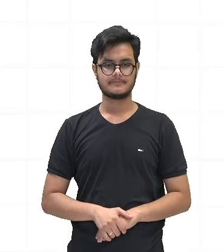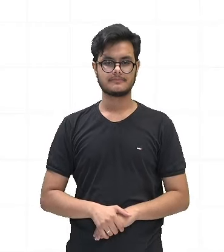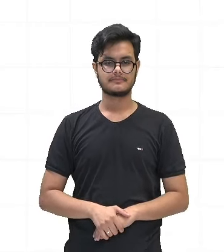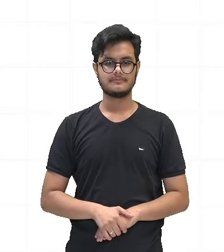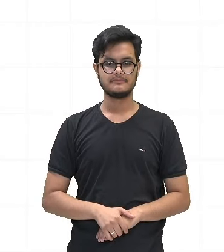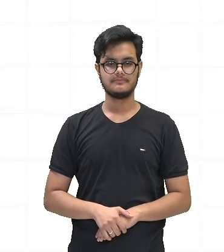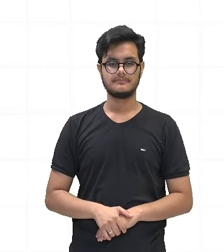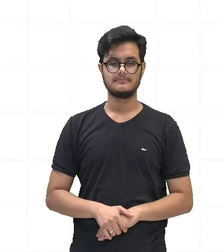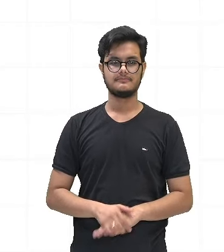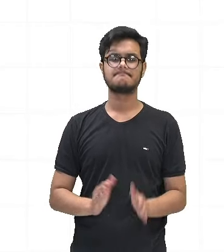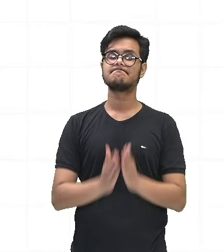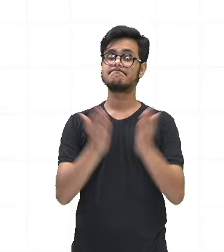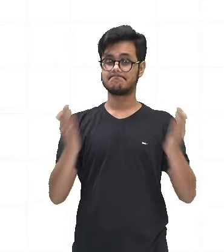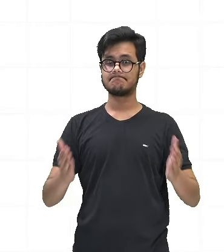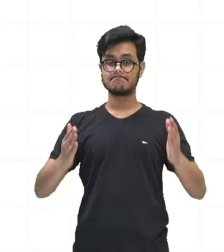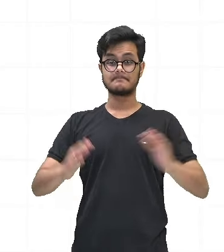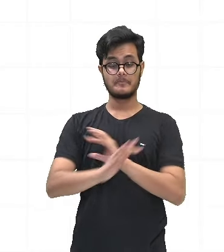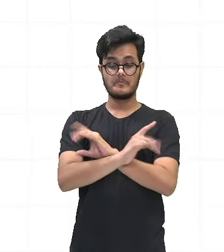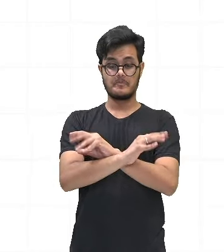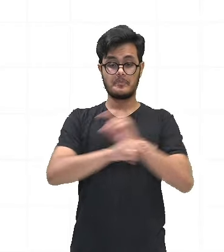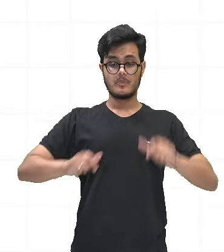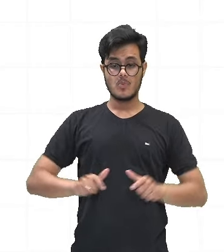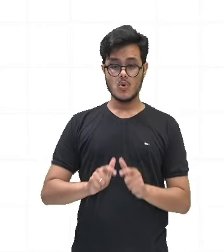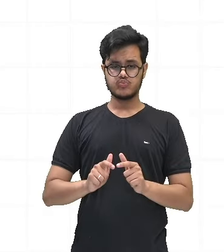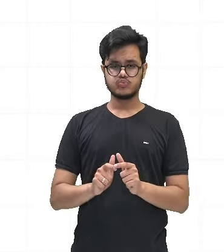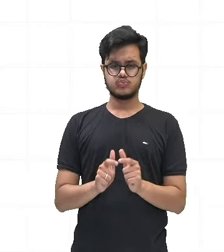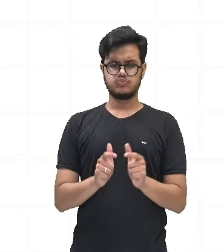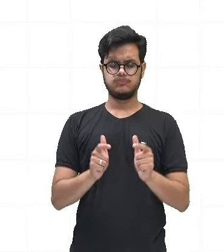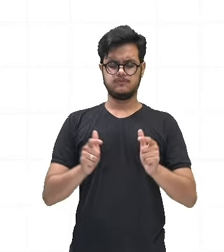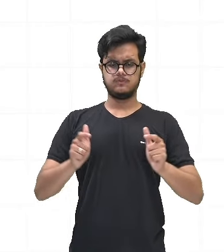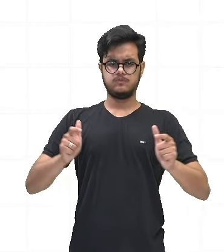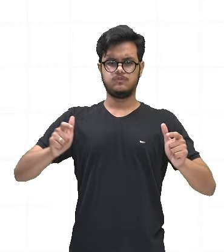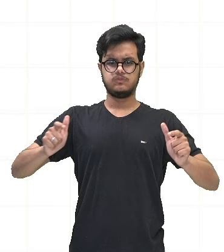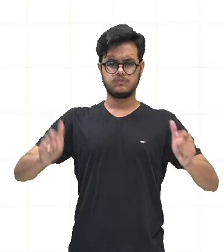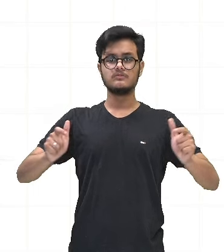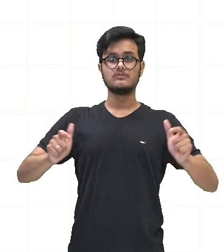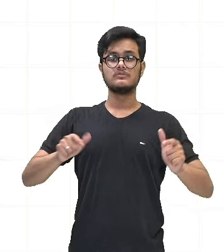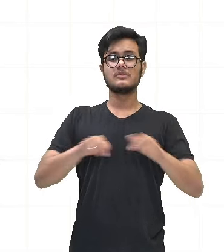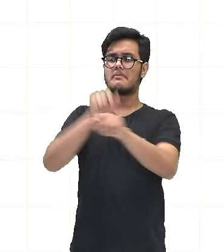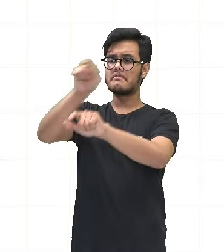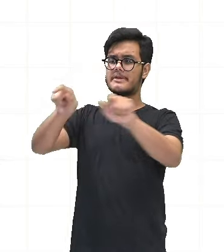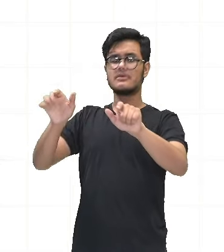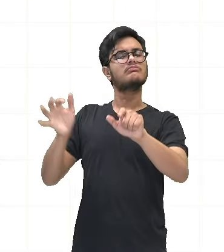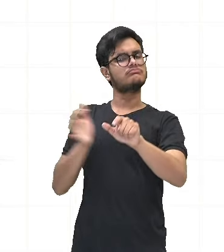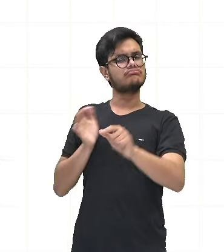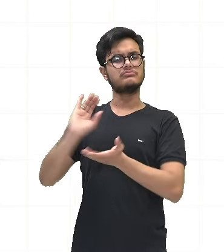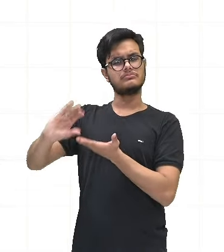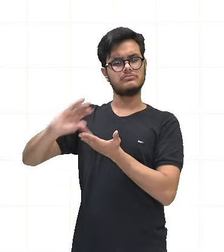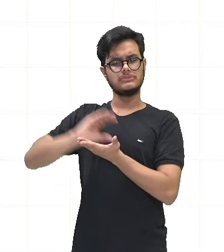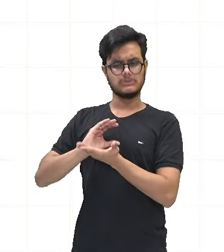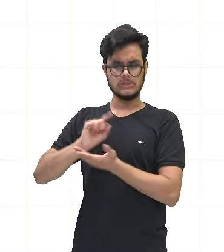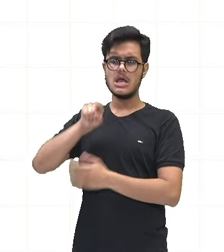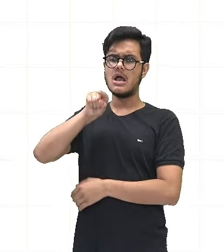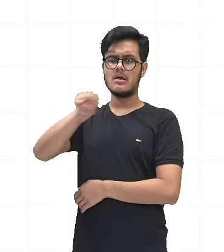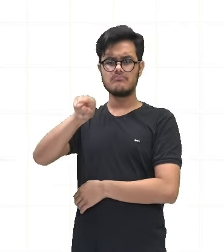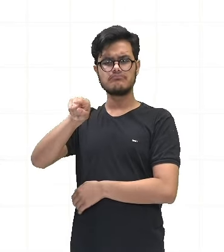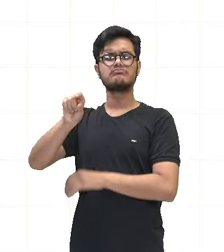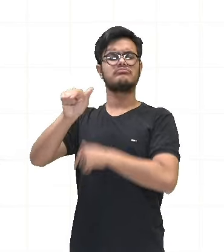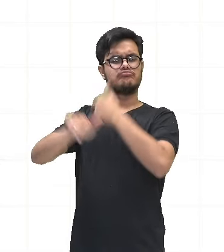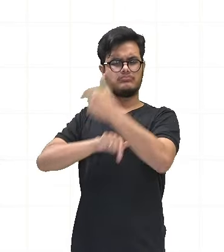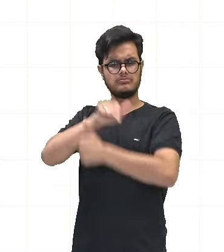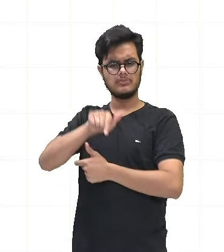contexto, né? Crescimento das cidades. Eu vou ter aí a ascensão da burguesia, que é justamente aquelas pessoas que